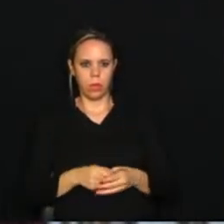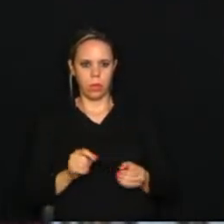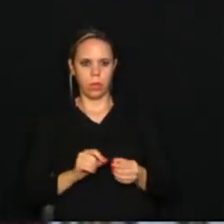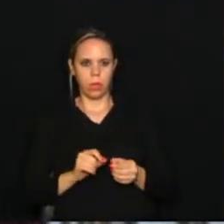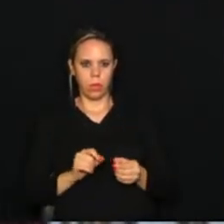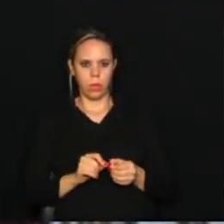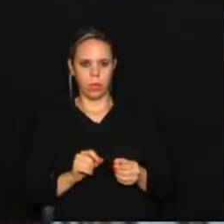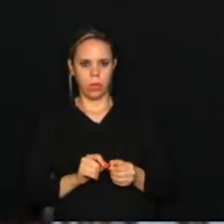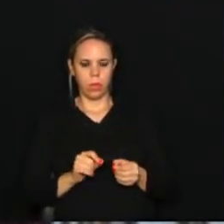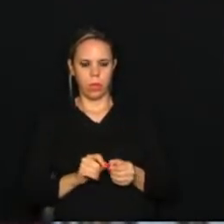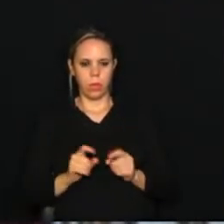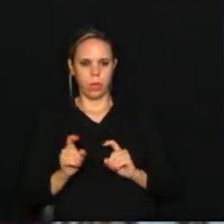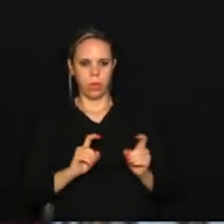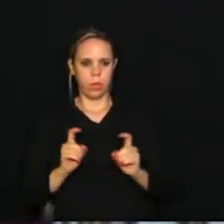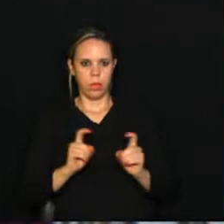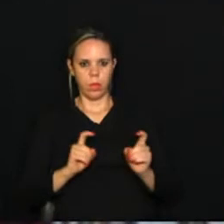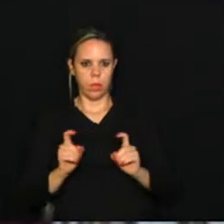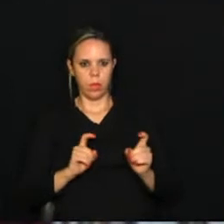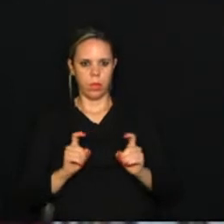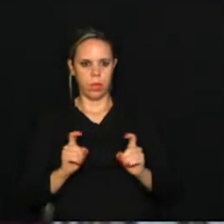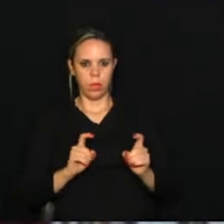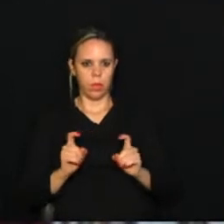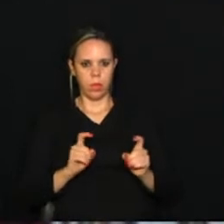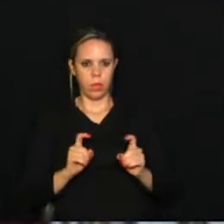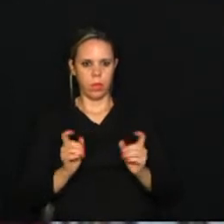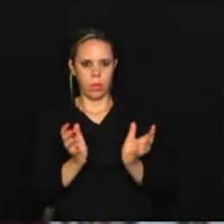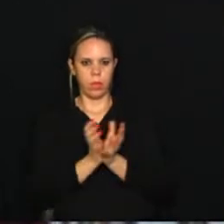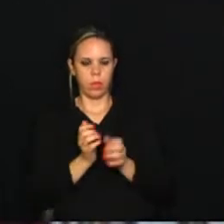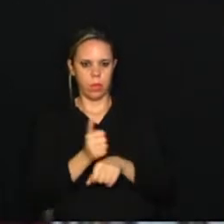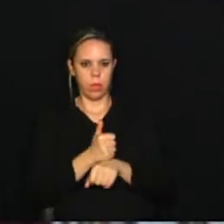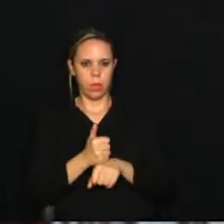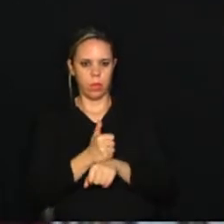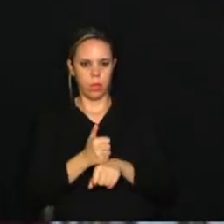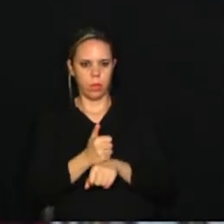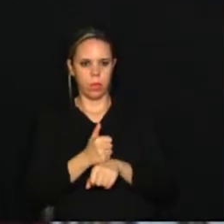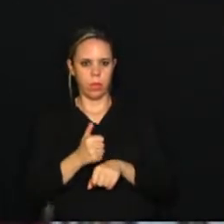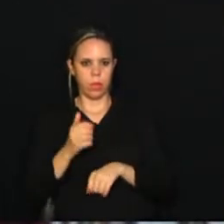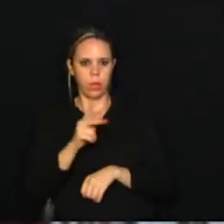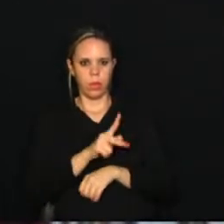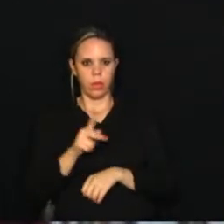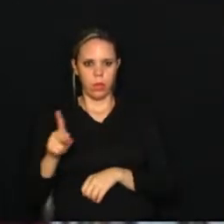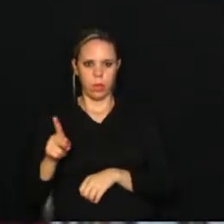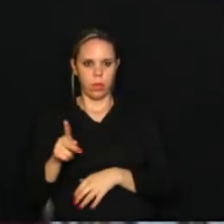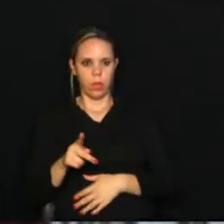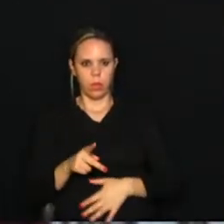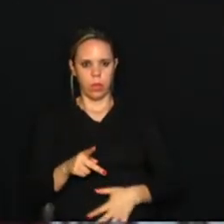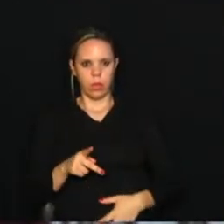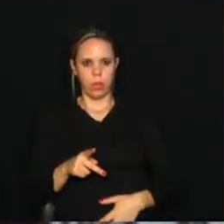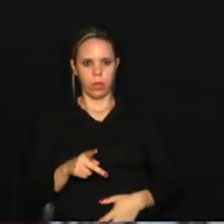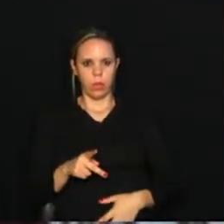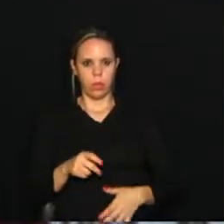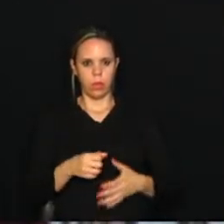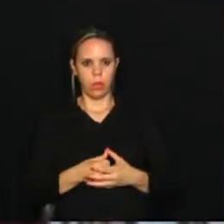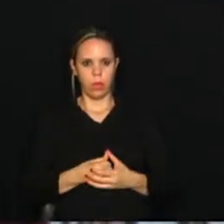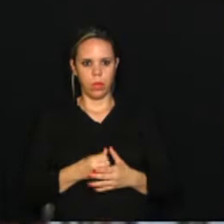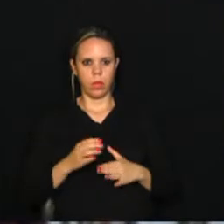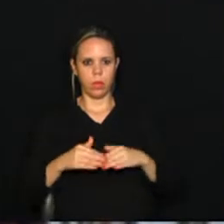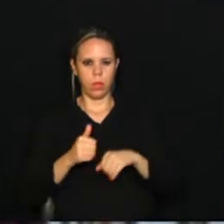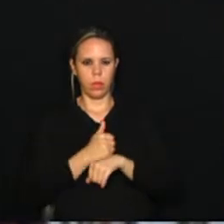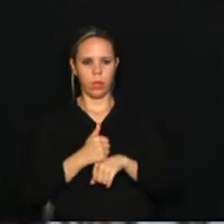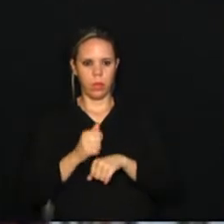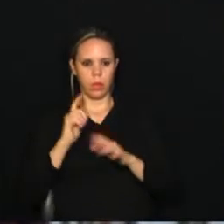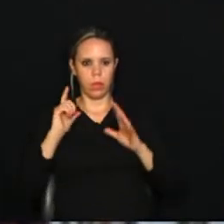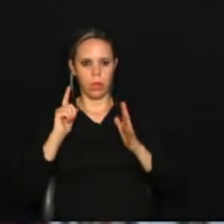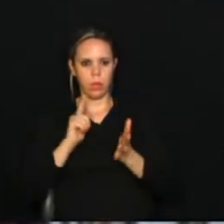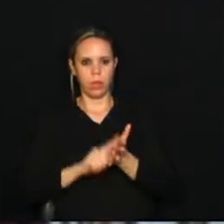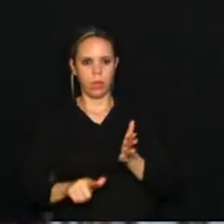fez reuniões com a equipe gestora, com os professores, com os profissionais de